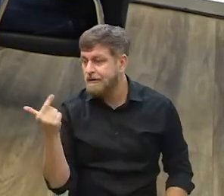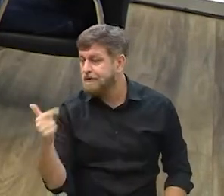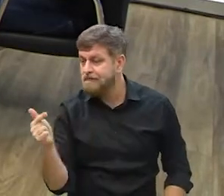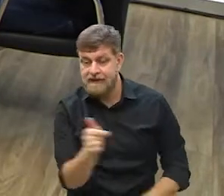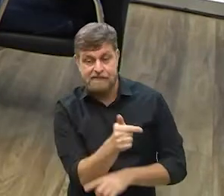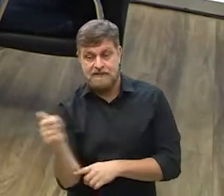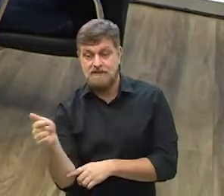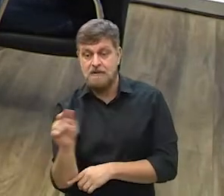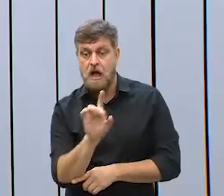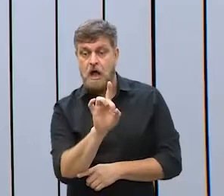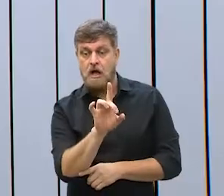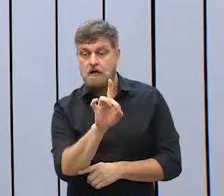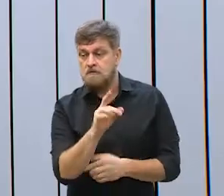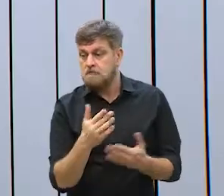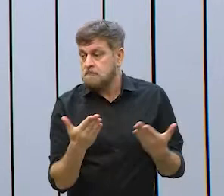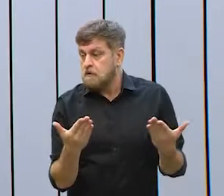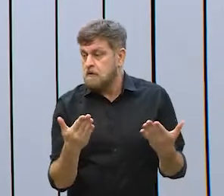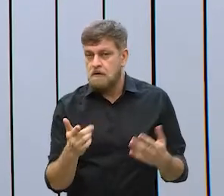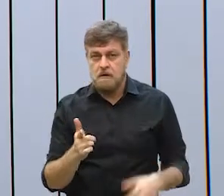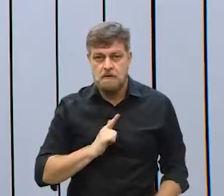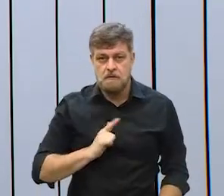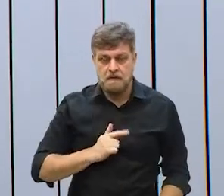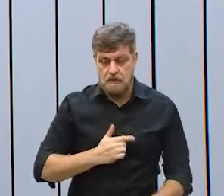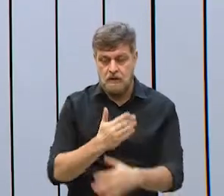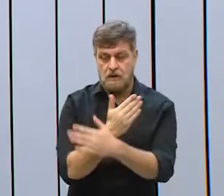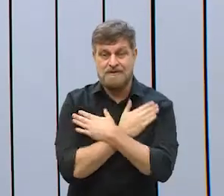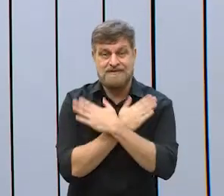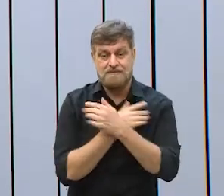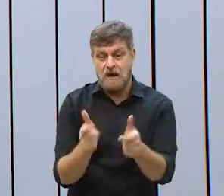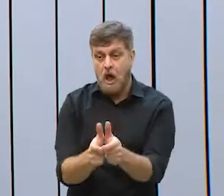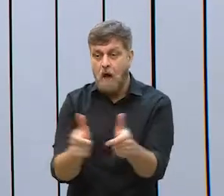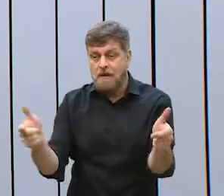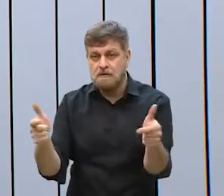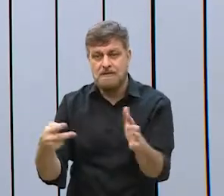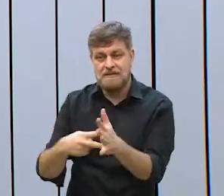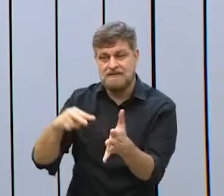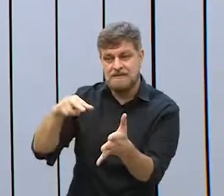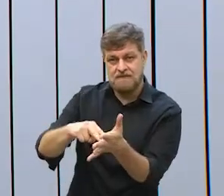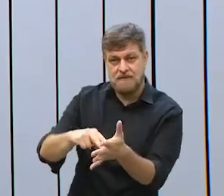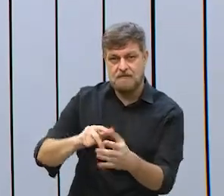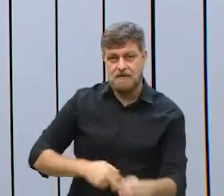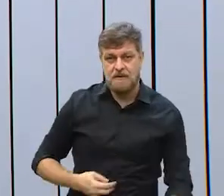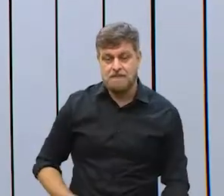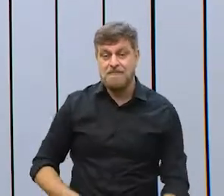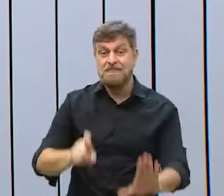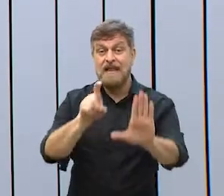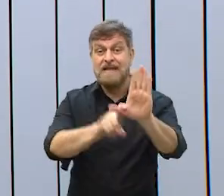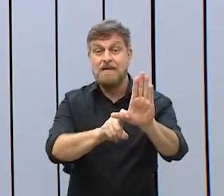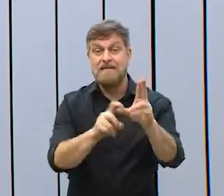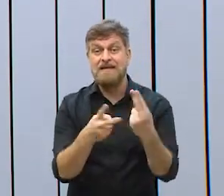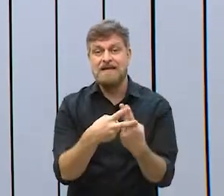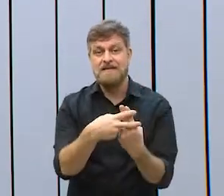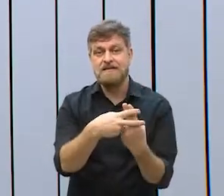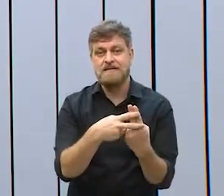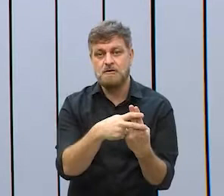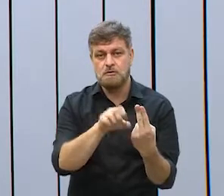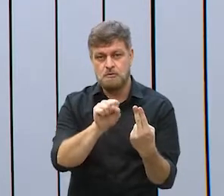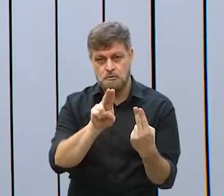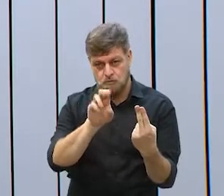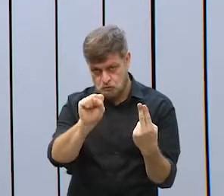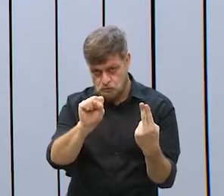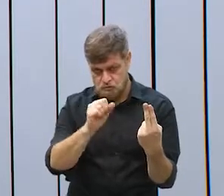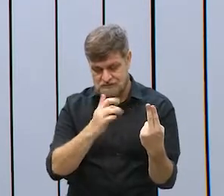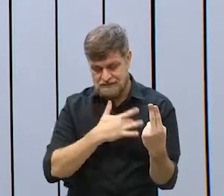semana. Tá. E aí a gente está falando o desemprego aumentou. Significa que o número de SUS dependentes aumentaram. Claro. Porque